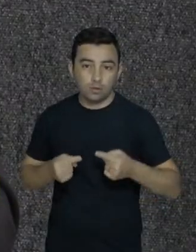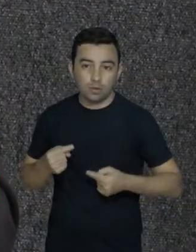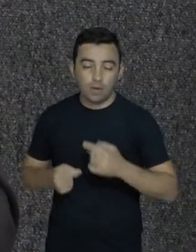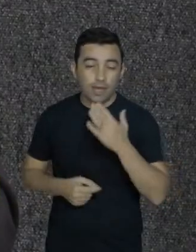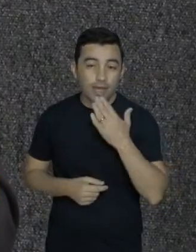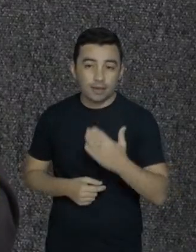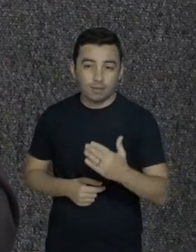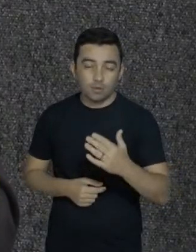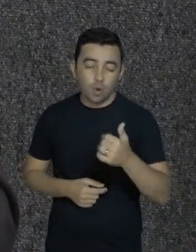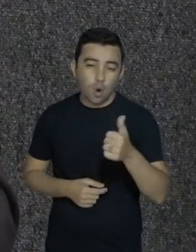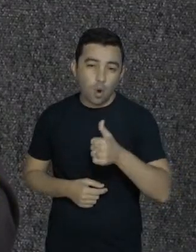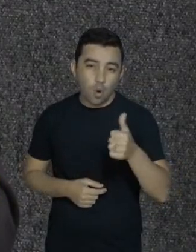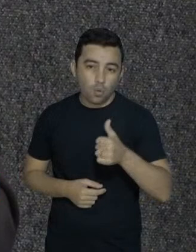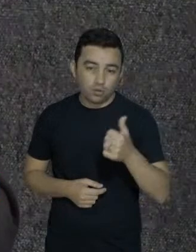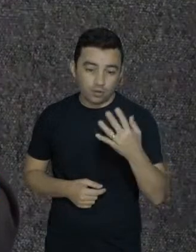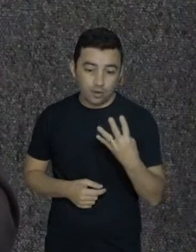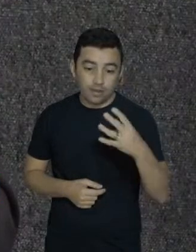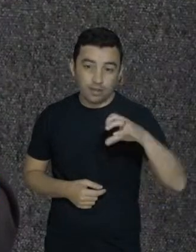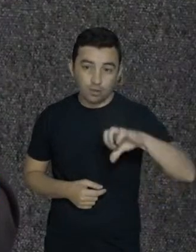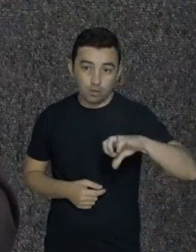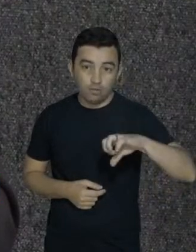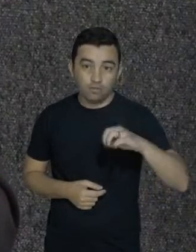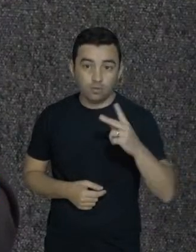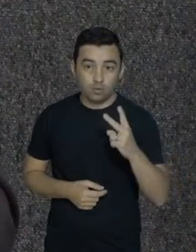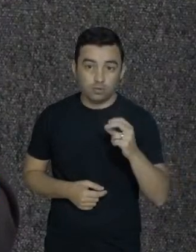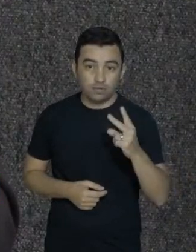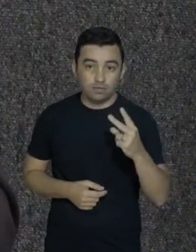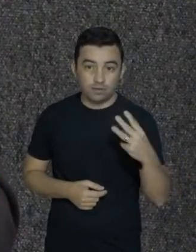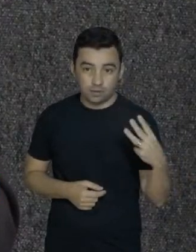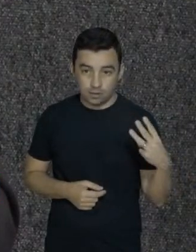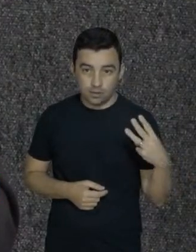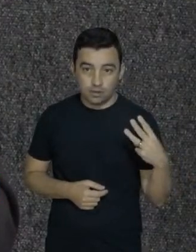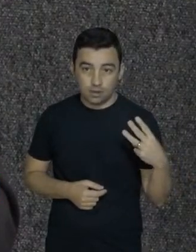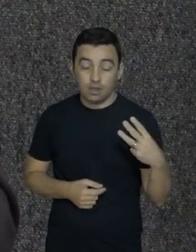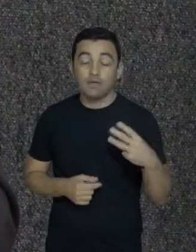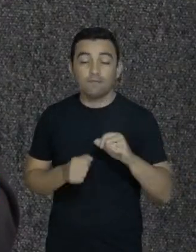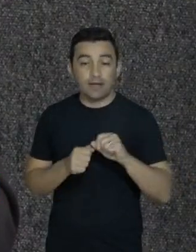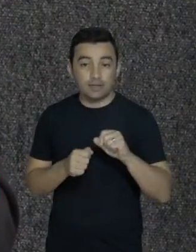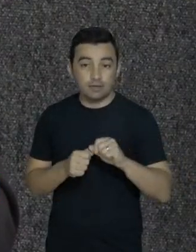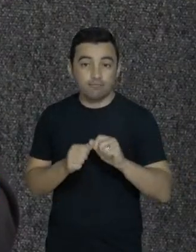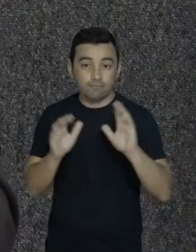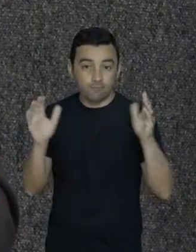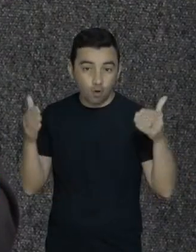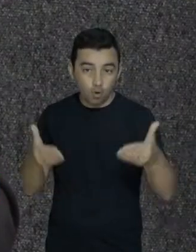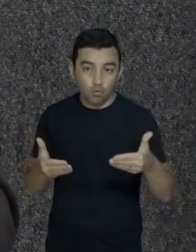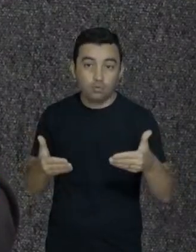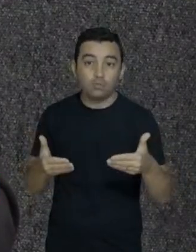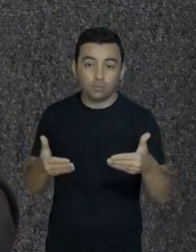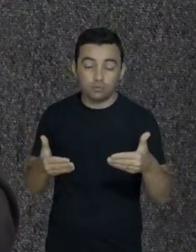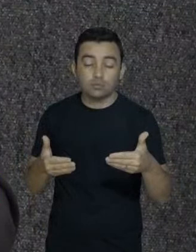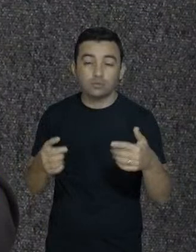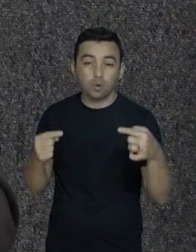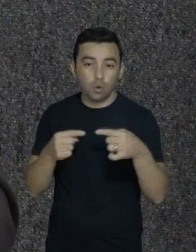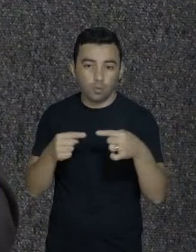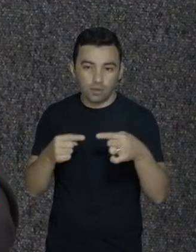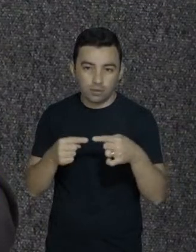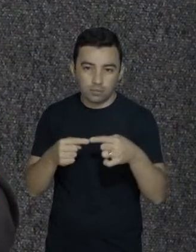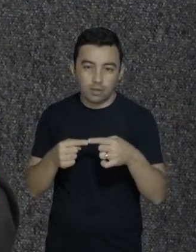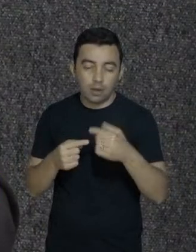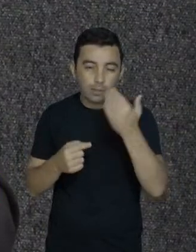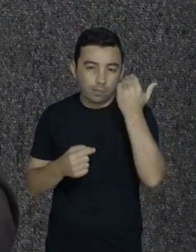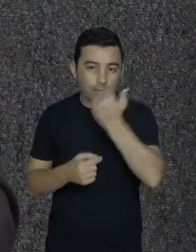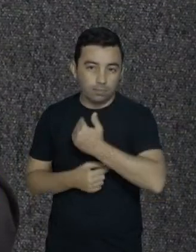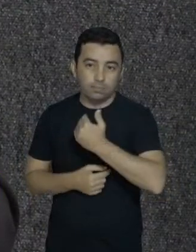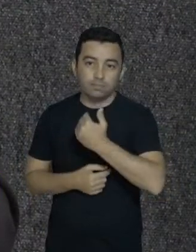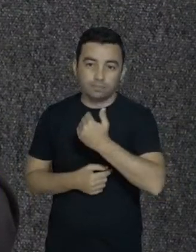requerimento 11:49 2023 de minha autoria para realização do primeiro fórum referente a pessoa com fissura lábio palatina